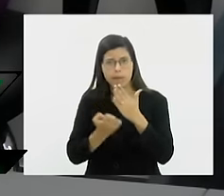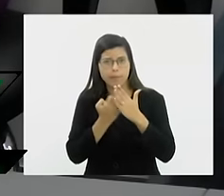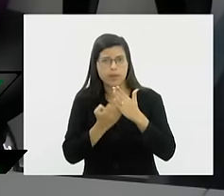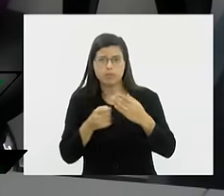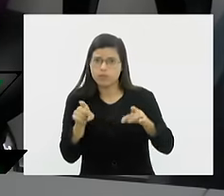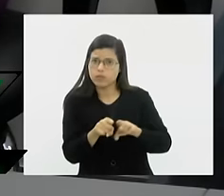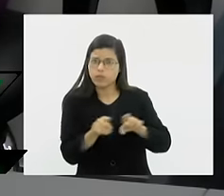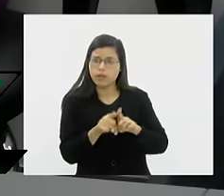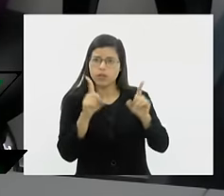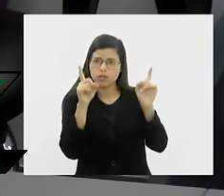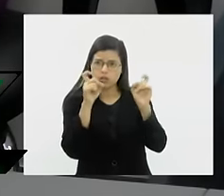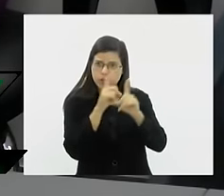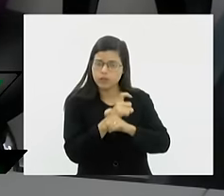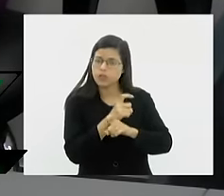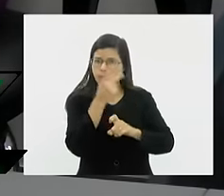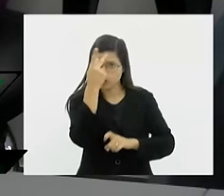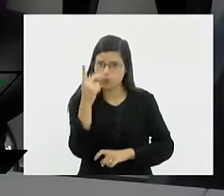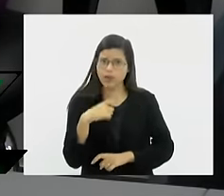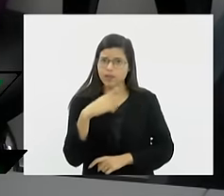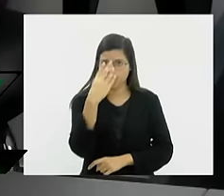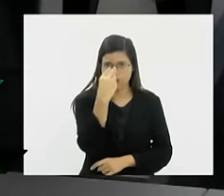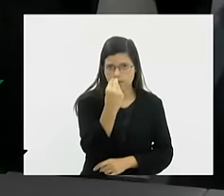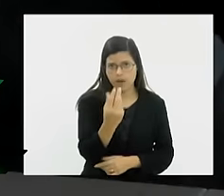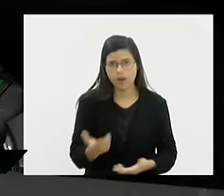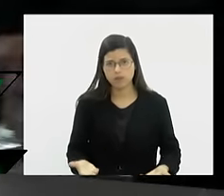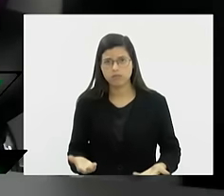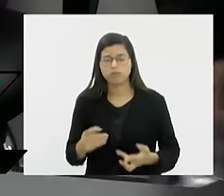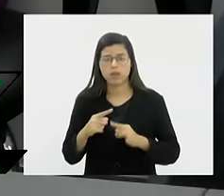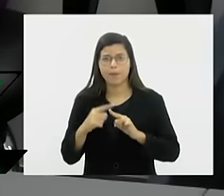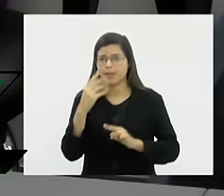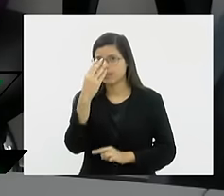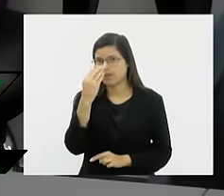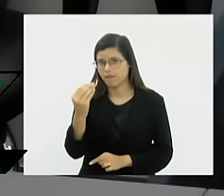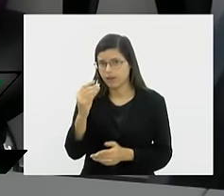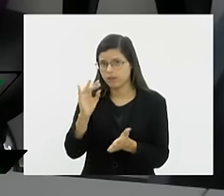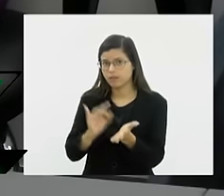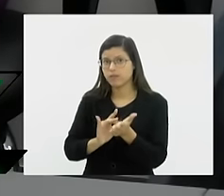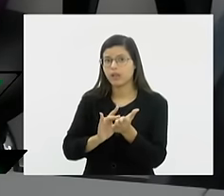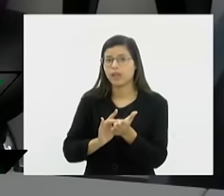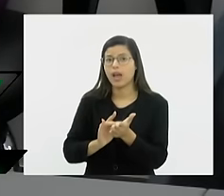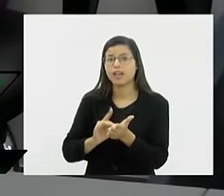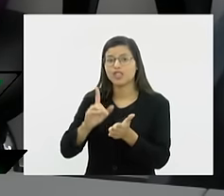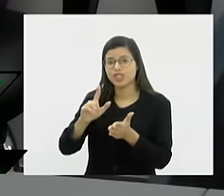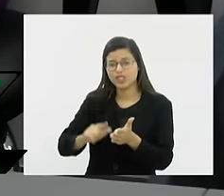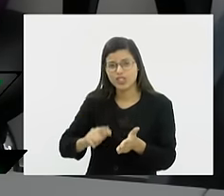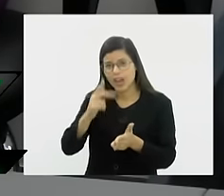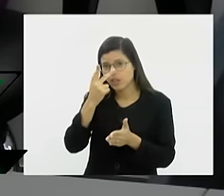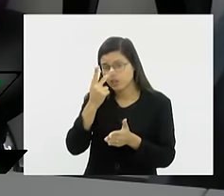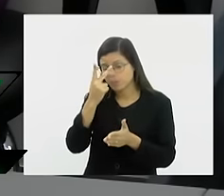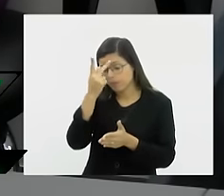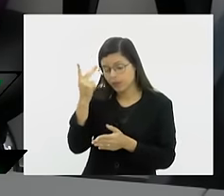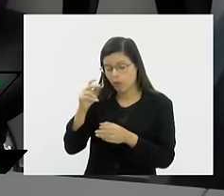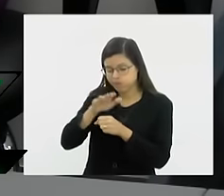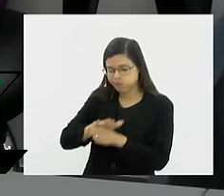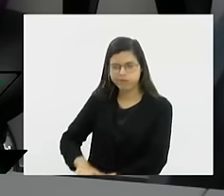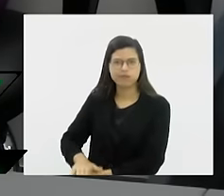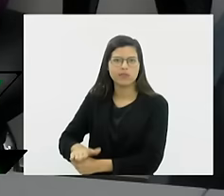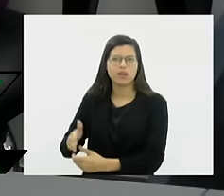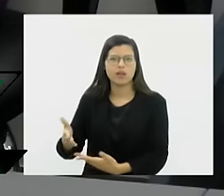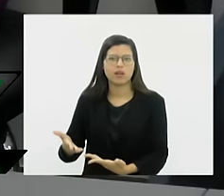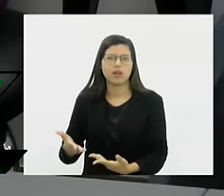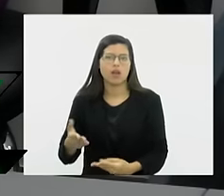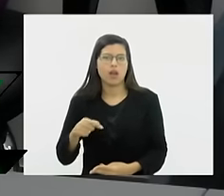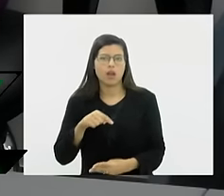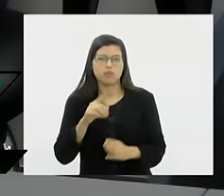quem tem uma van. Mas só que a van, na realidade, é massacrada. Vocês fazem valer o direito da população com a